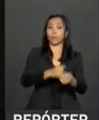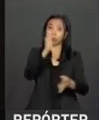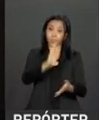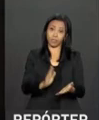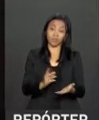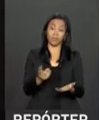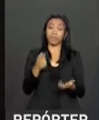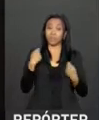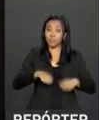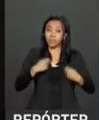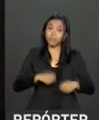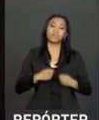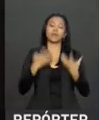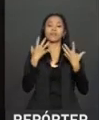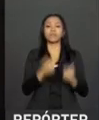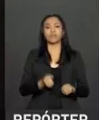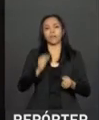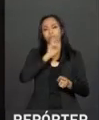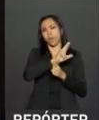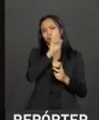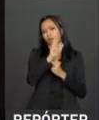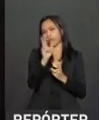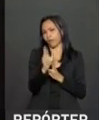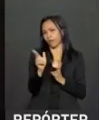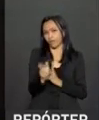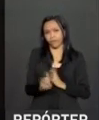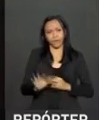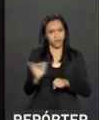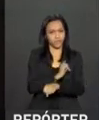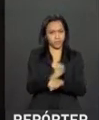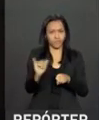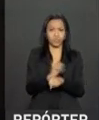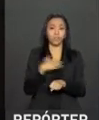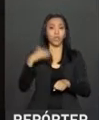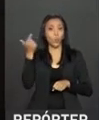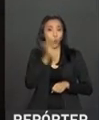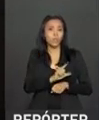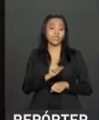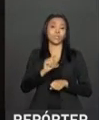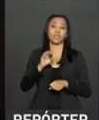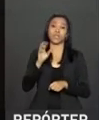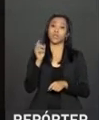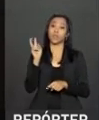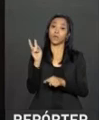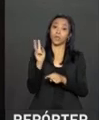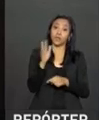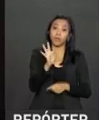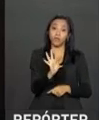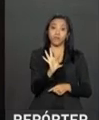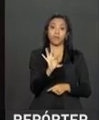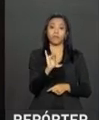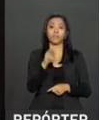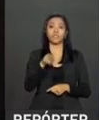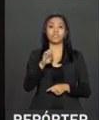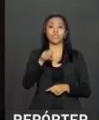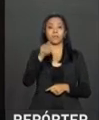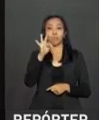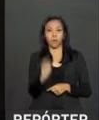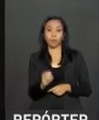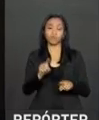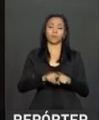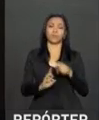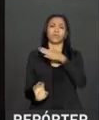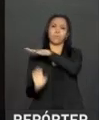ações para simplificar o processo de investimento, facilitar o desenvolvimento dos mercados de capitais em